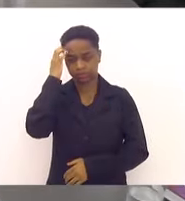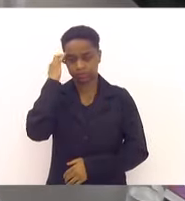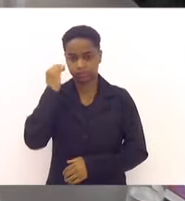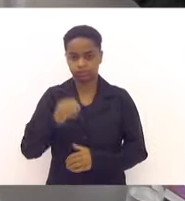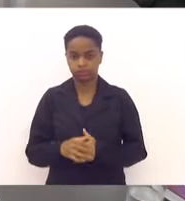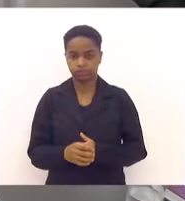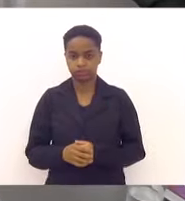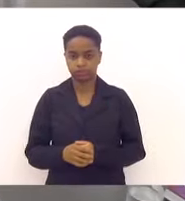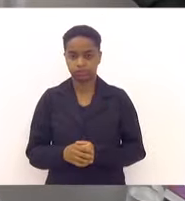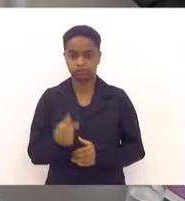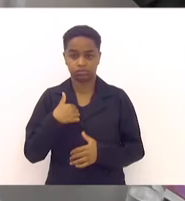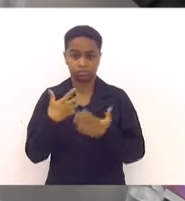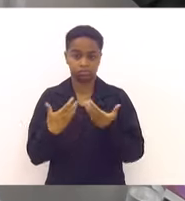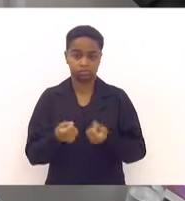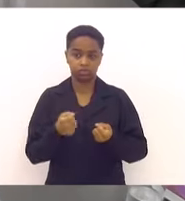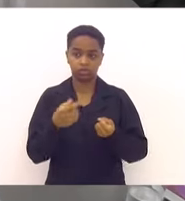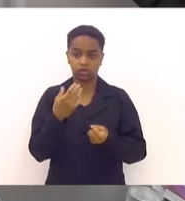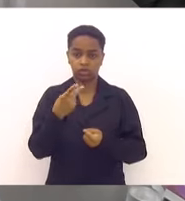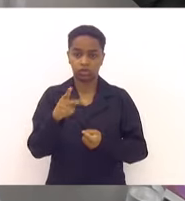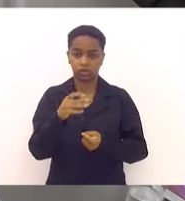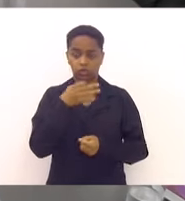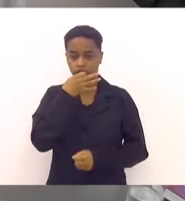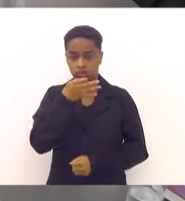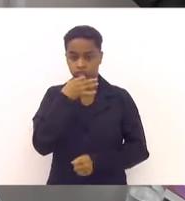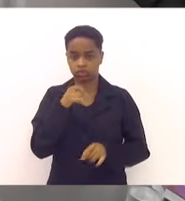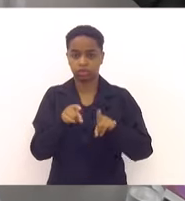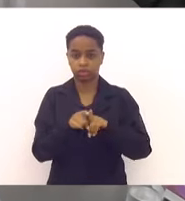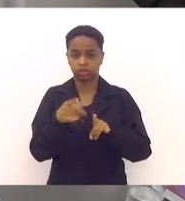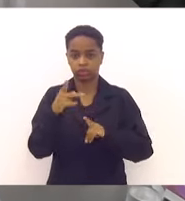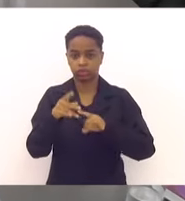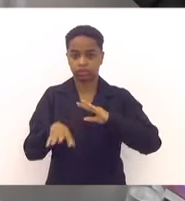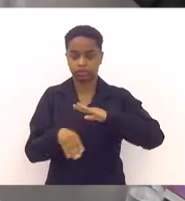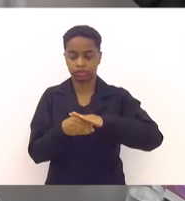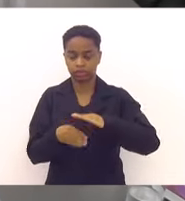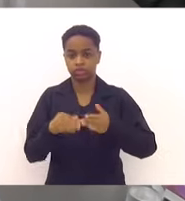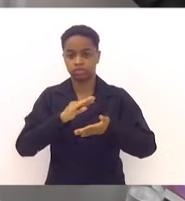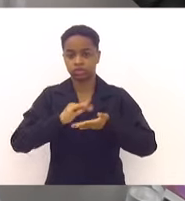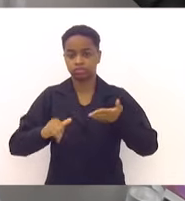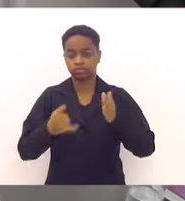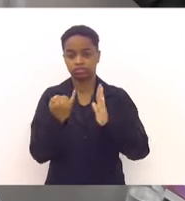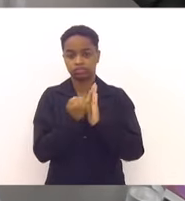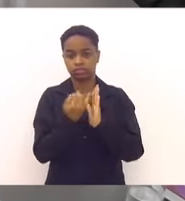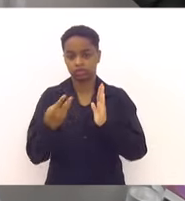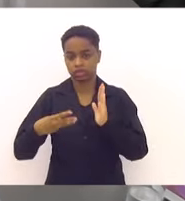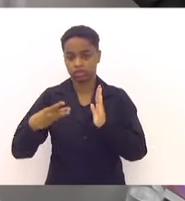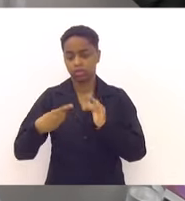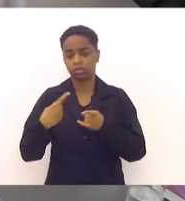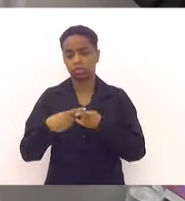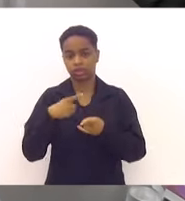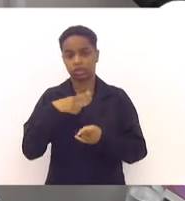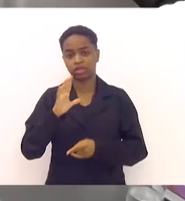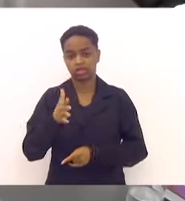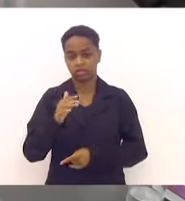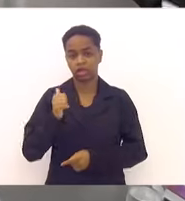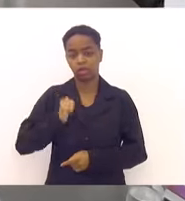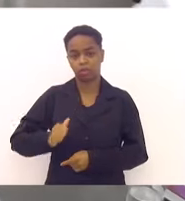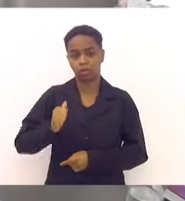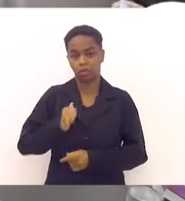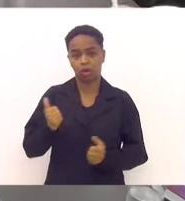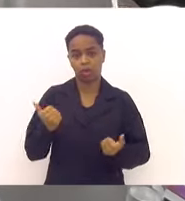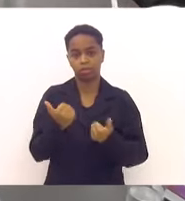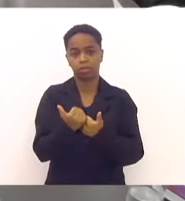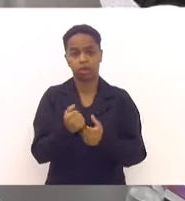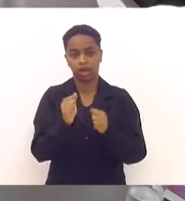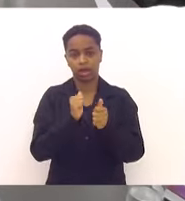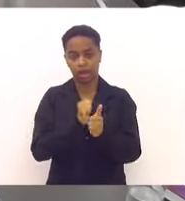Incorporar a sugestão de Vossa Excelência, aliás, a emenda de Vossa Excelência, para suprimir o inciso 3º, até porque a gente já tem o Bolsa Atleta, que é geral.